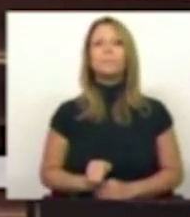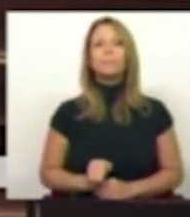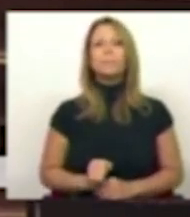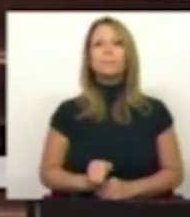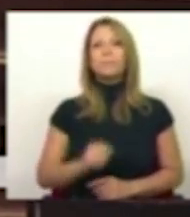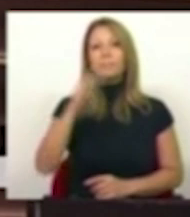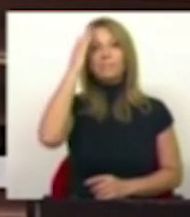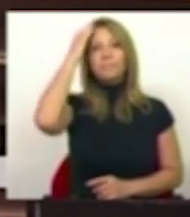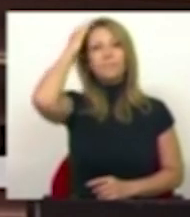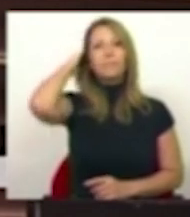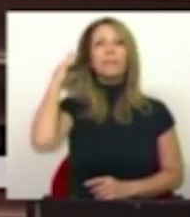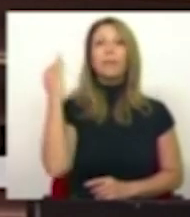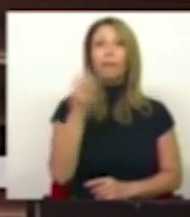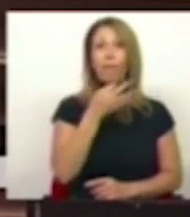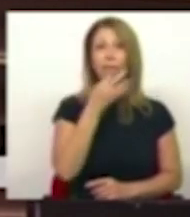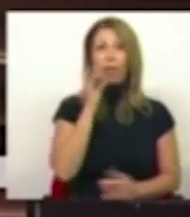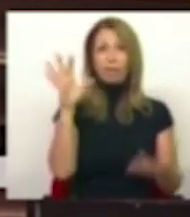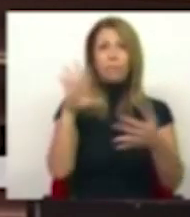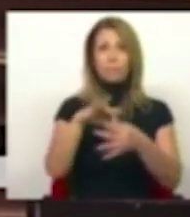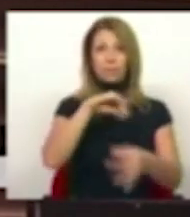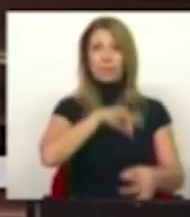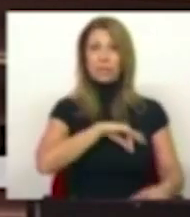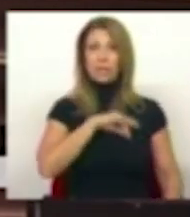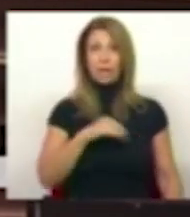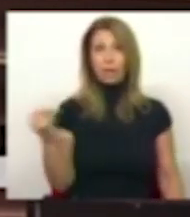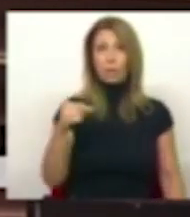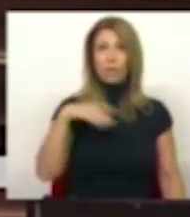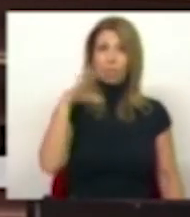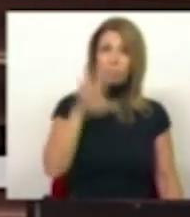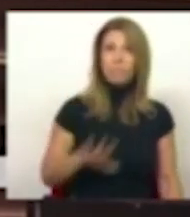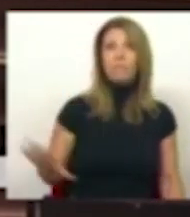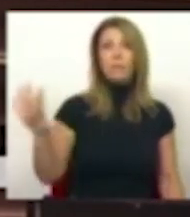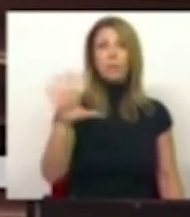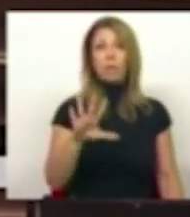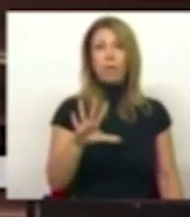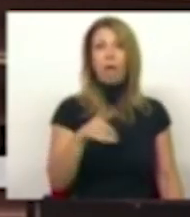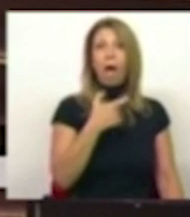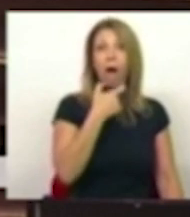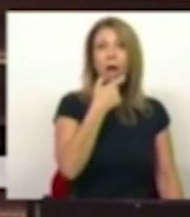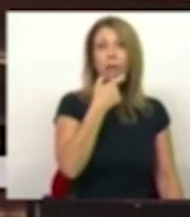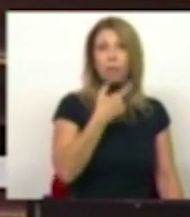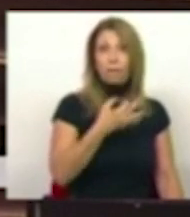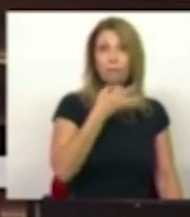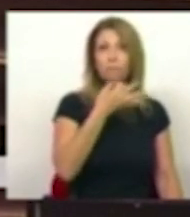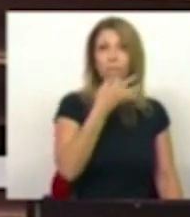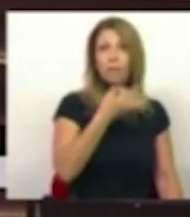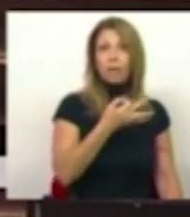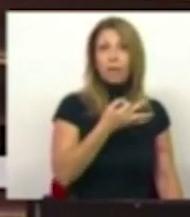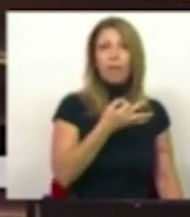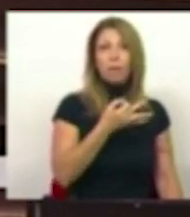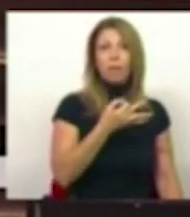falar de salário mínimo nacional sem se falar de